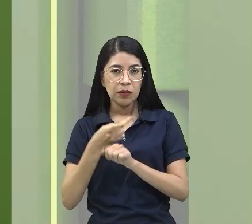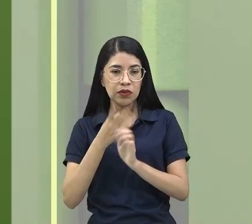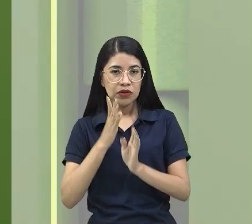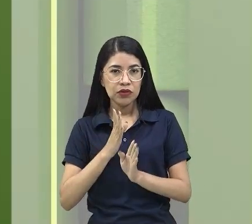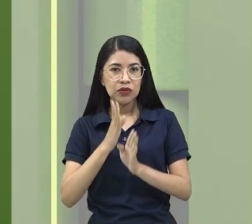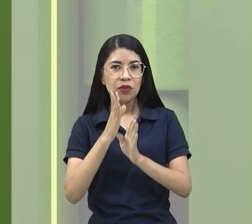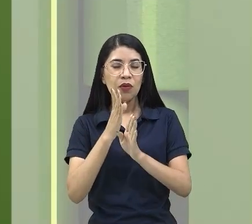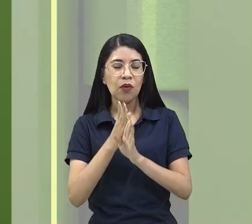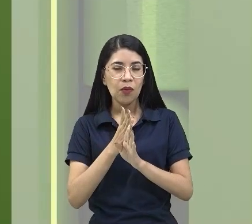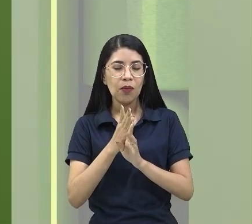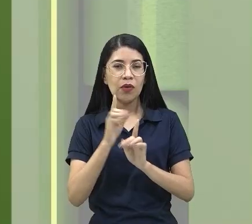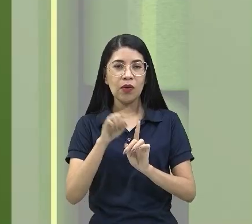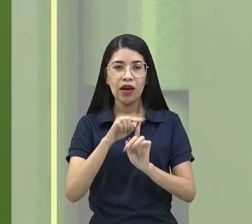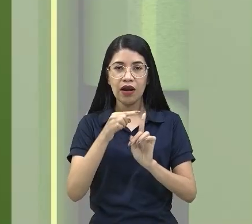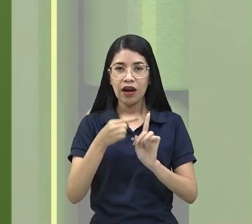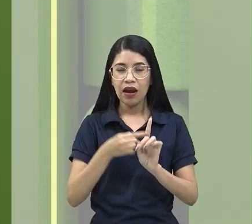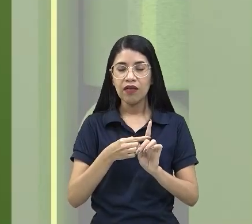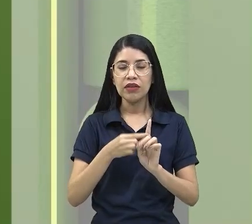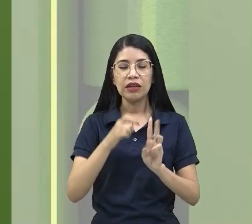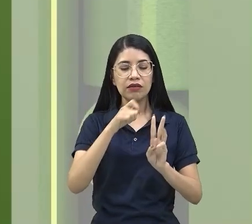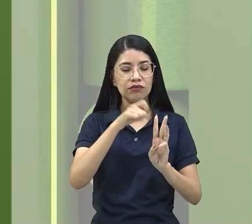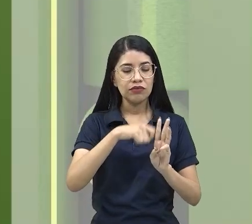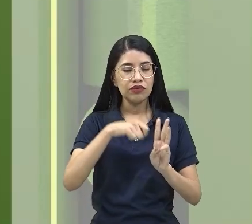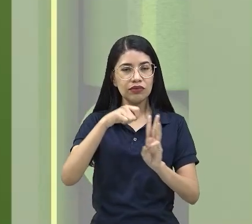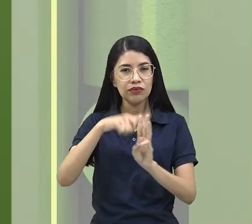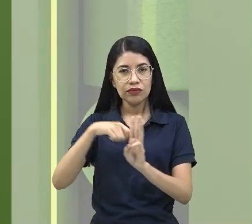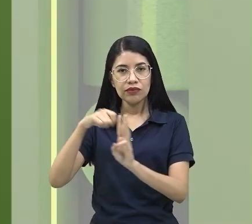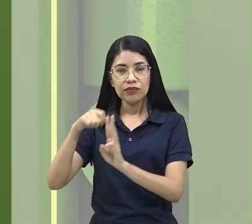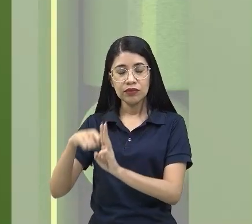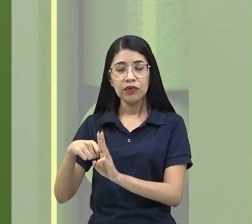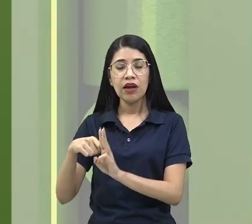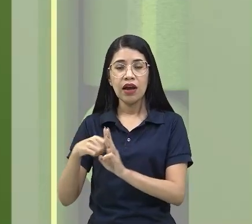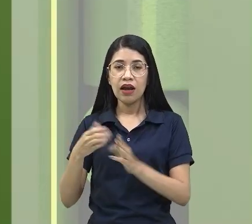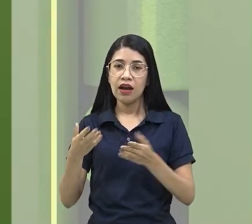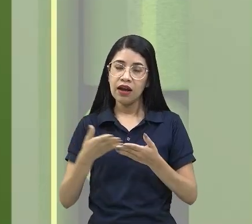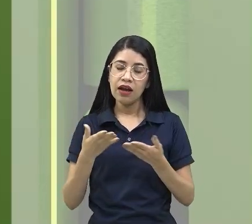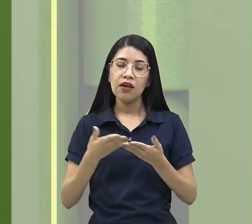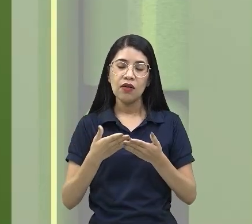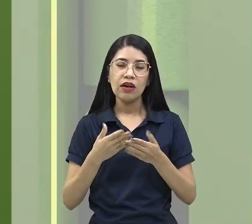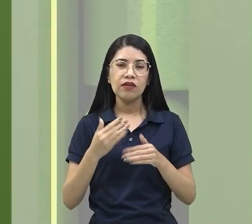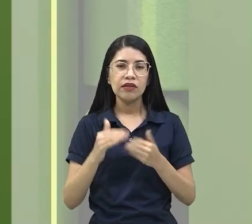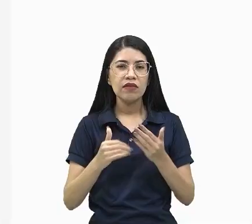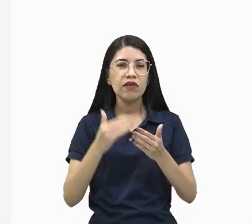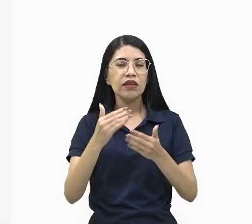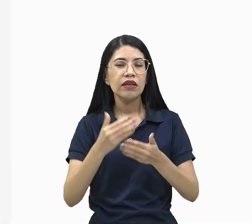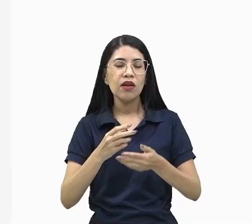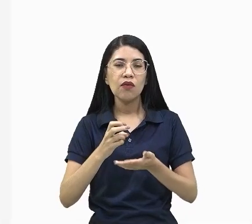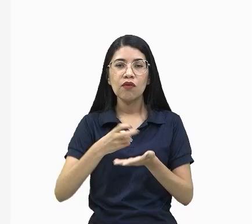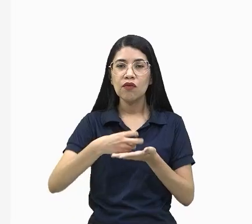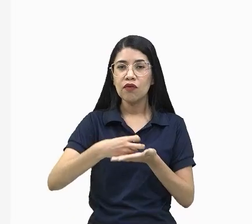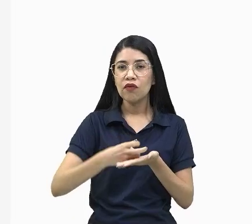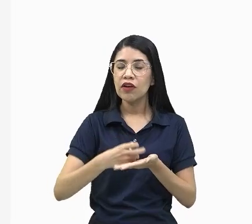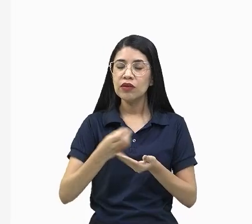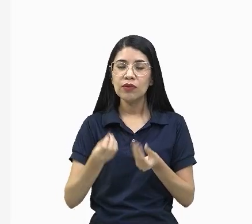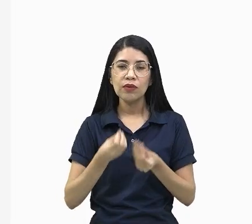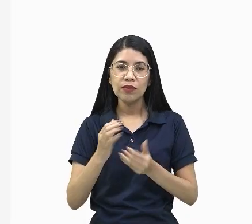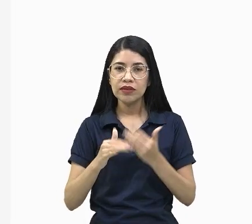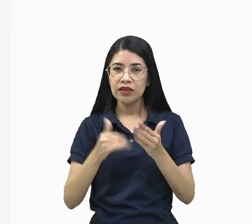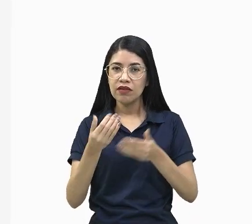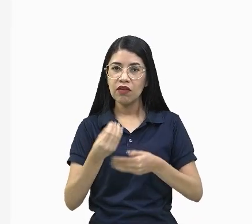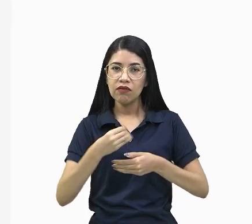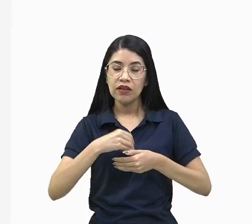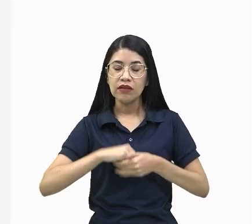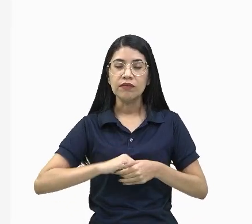a gravidez ela é dividida nesses 3 trimestres, vamos ver então um pouquinho sobre o desenvolvimento fetal. Então, durante